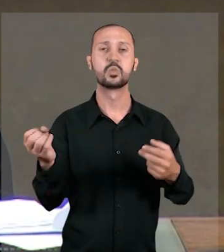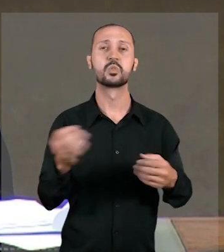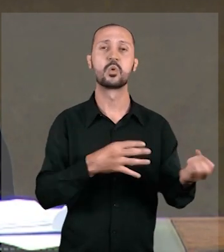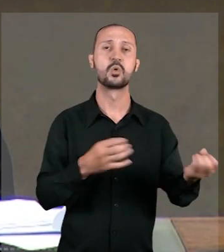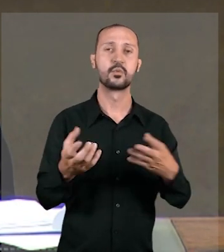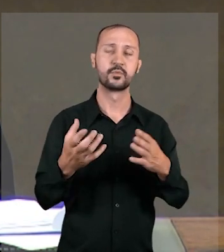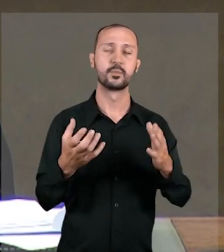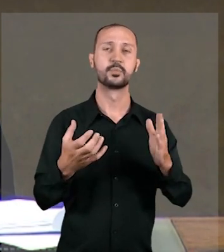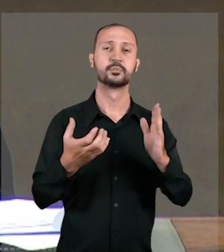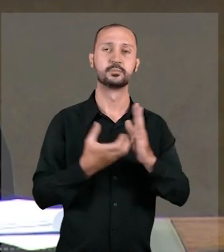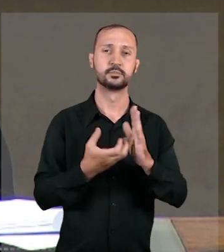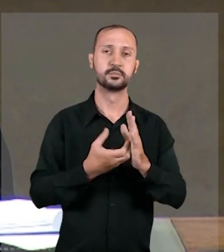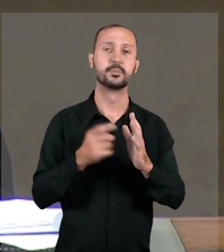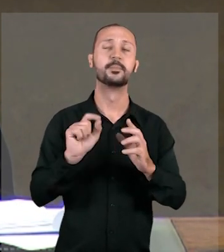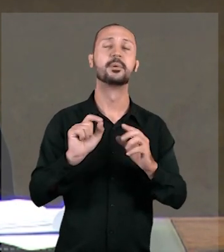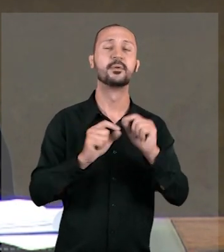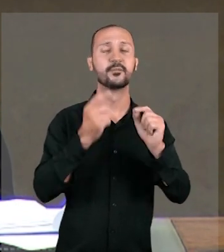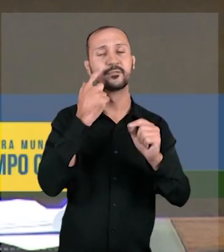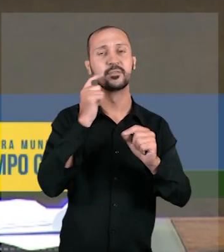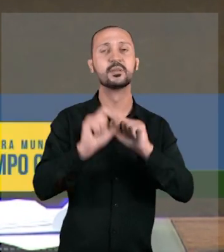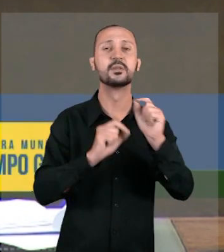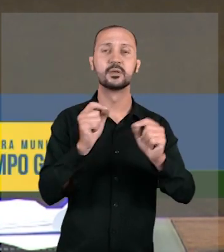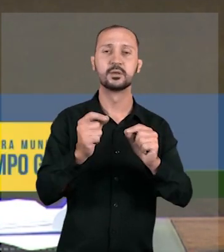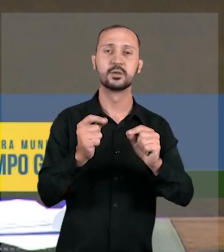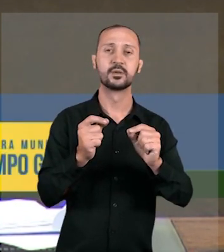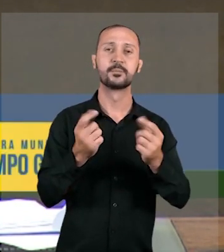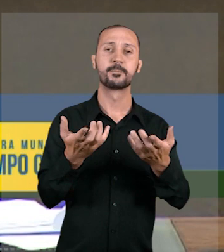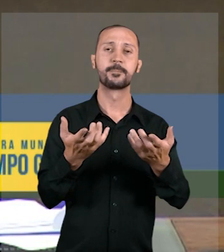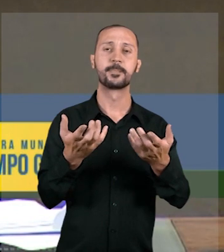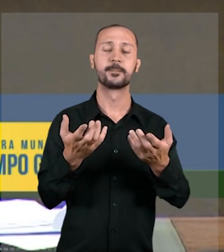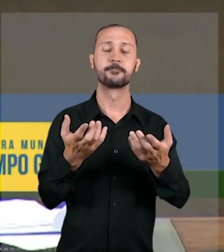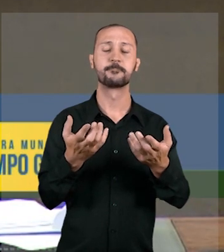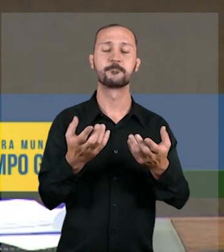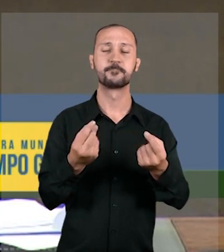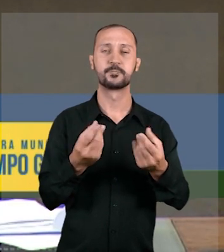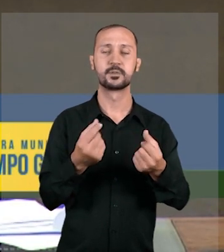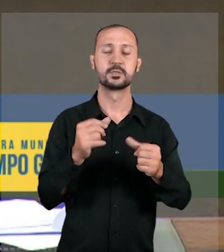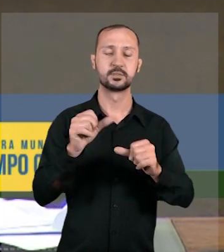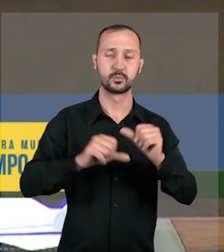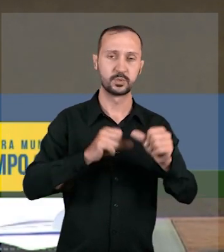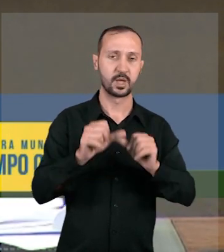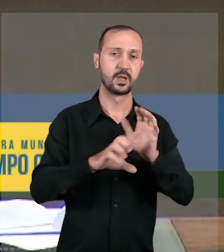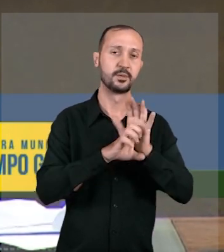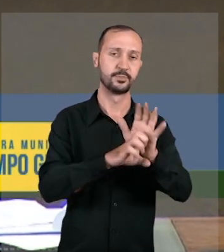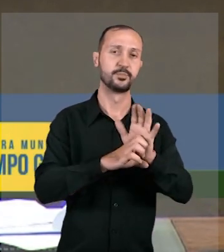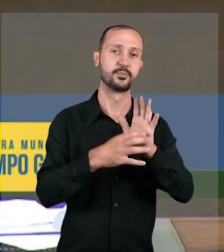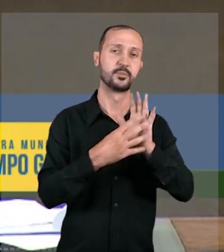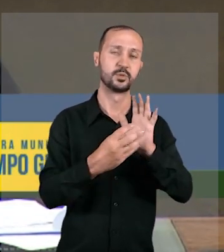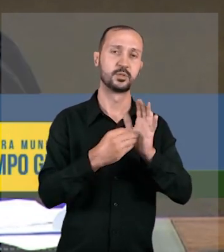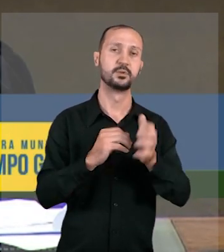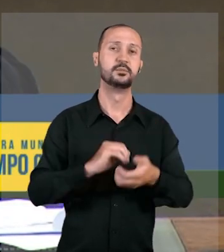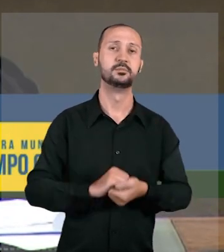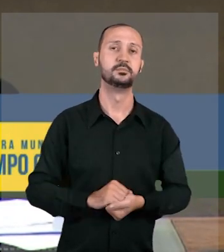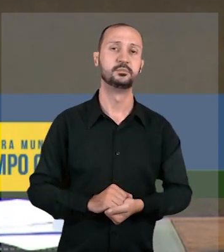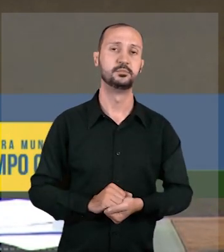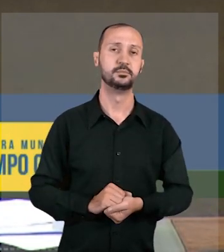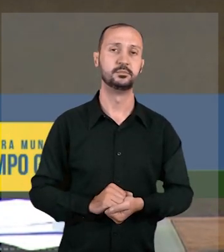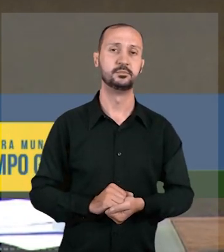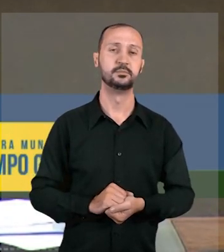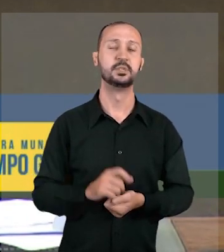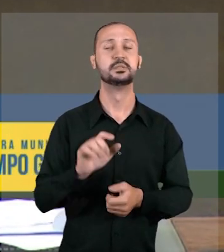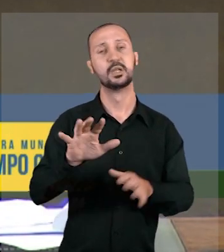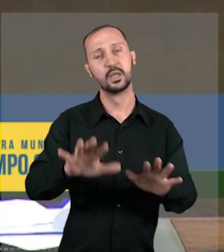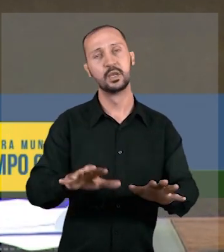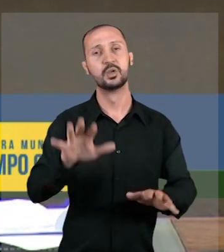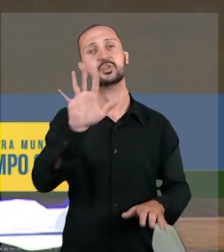Congresso aprecie a necessidade de aprimorar esse modelo. Portanto, esse é o